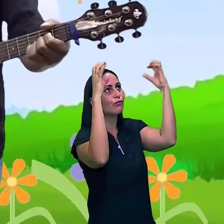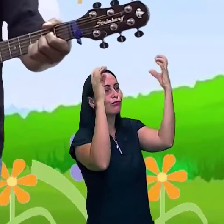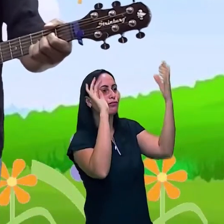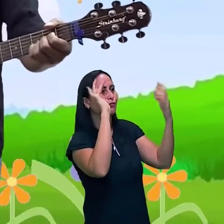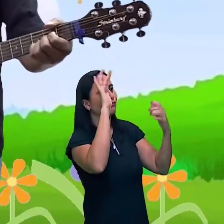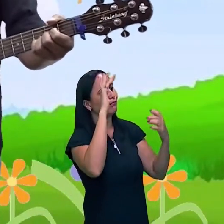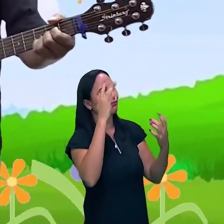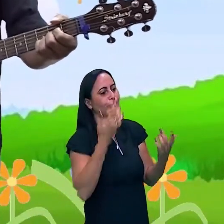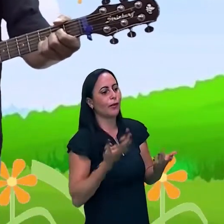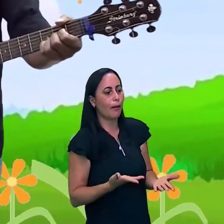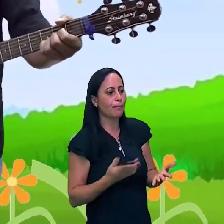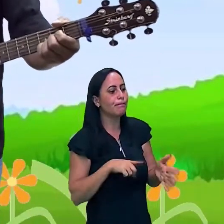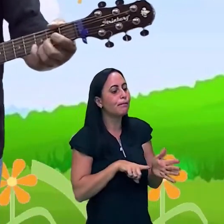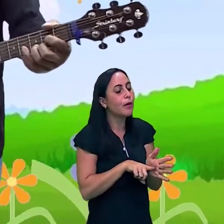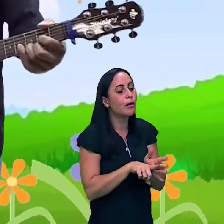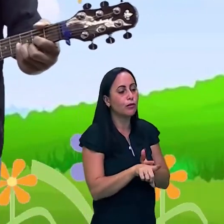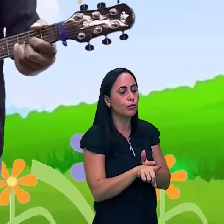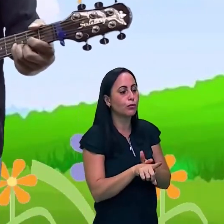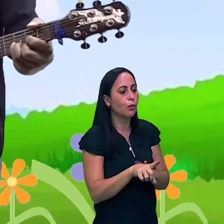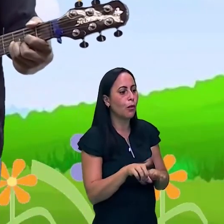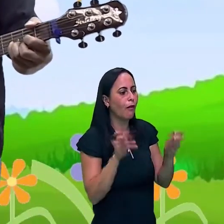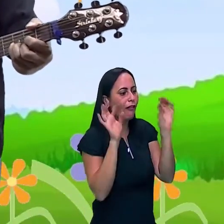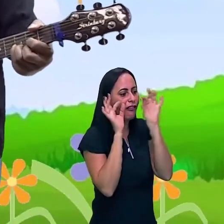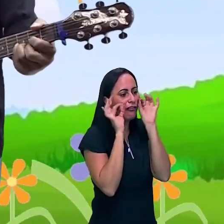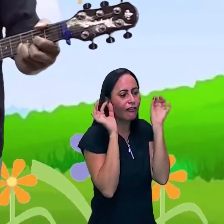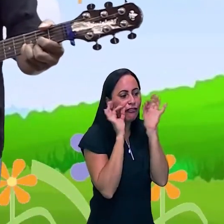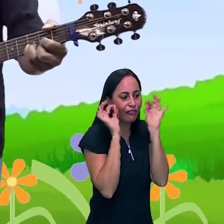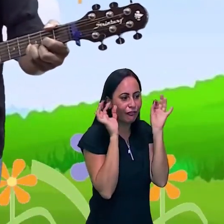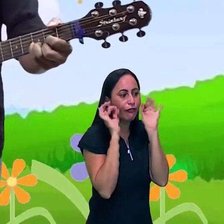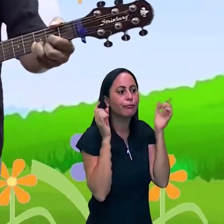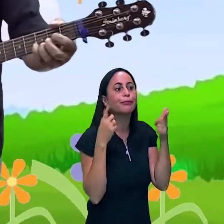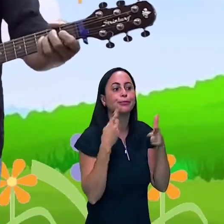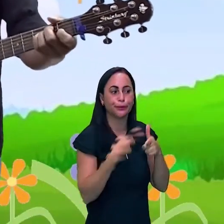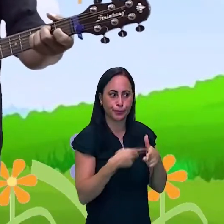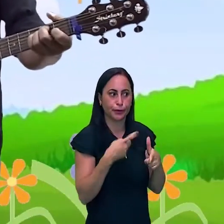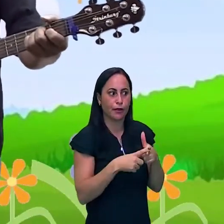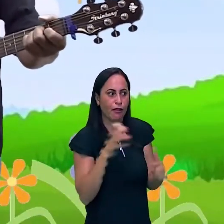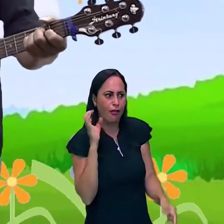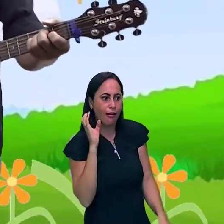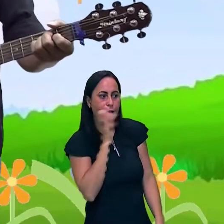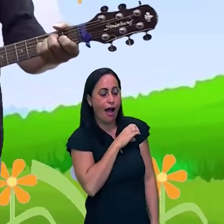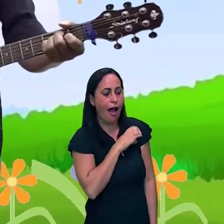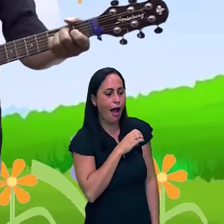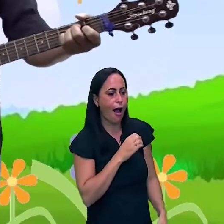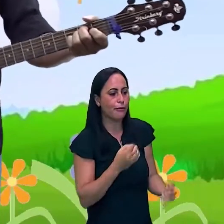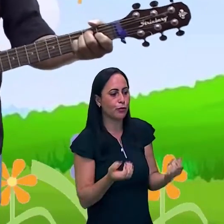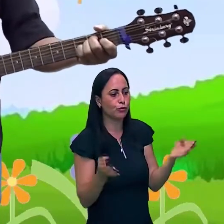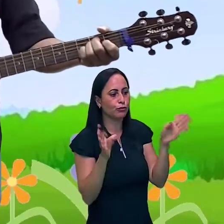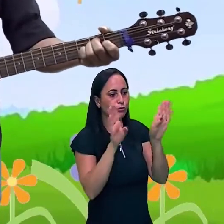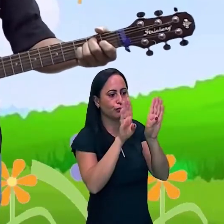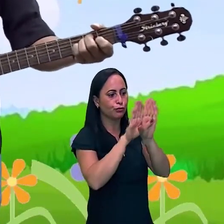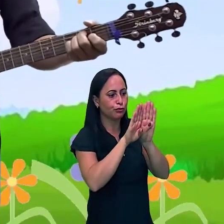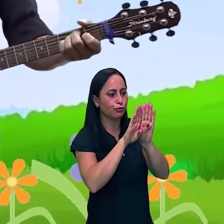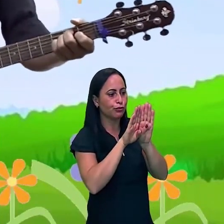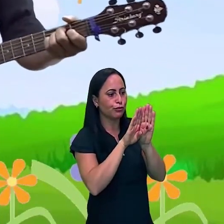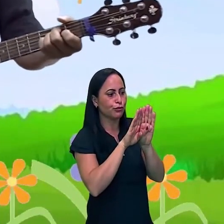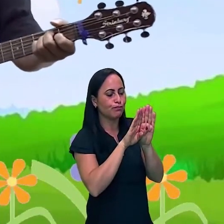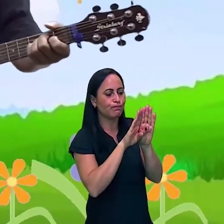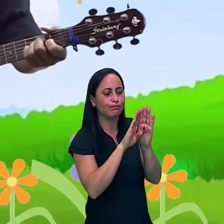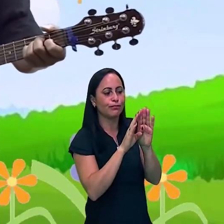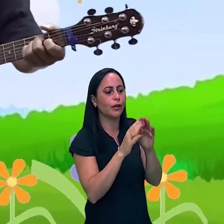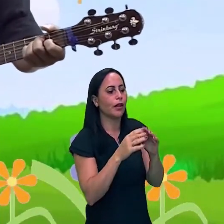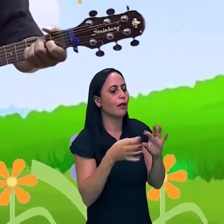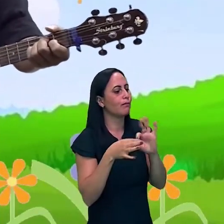encostar. Pergunte para o rato, porque ele é bem ligeiro. Ele eu não prendo e